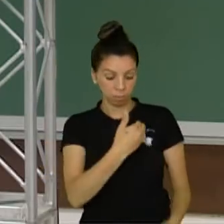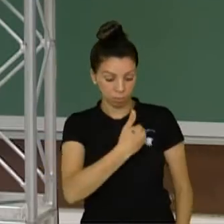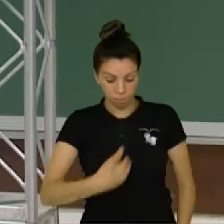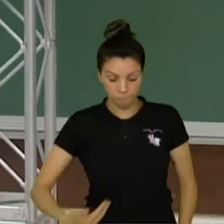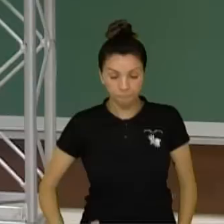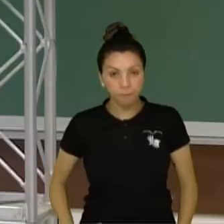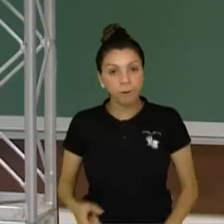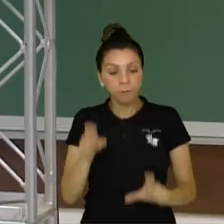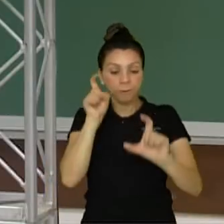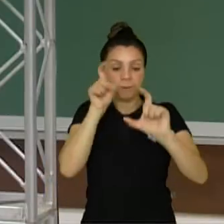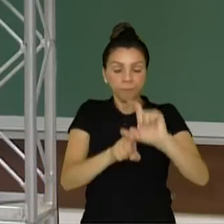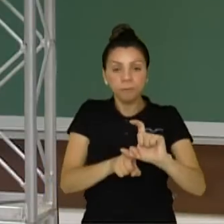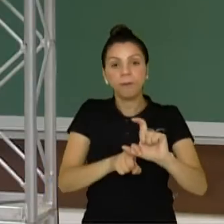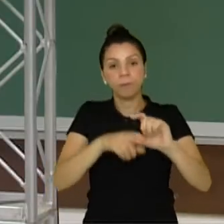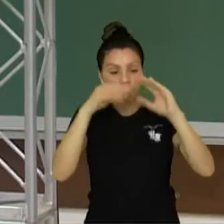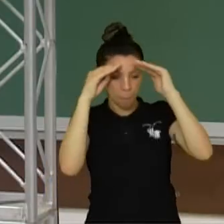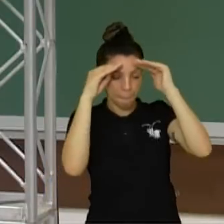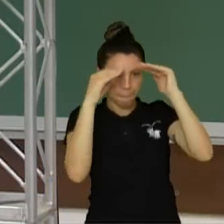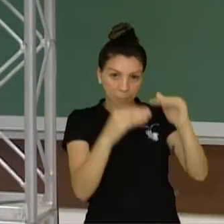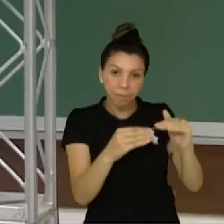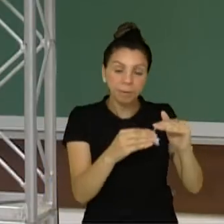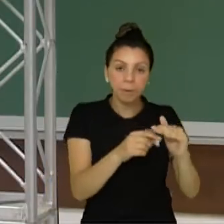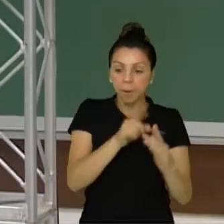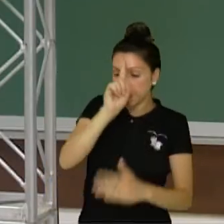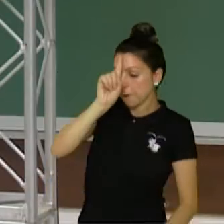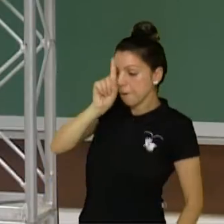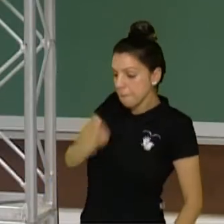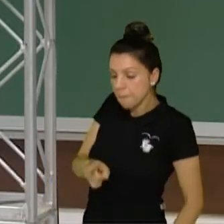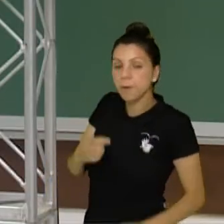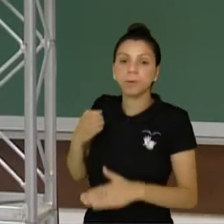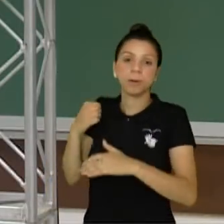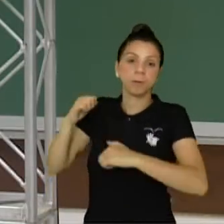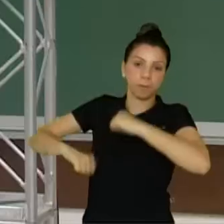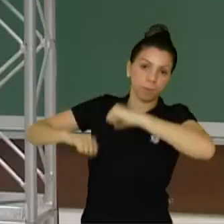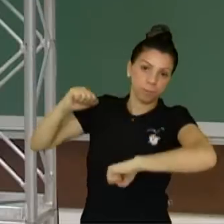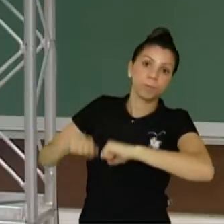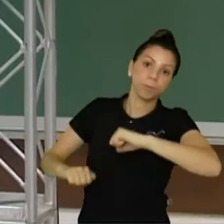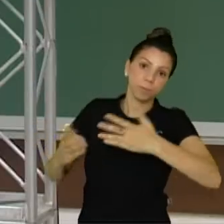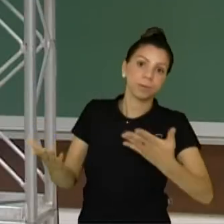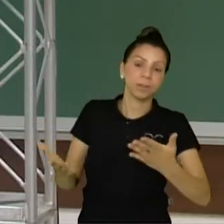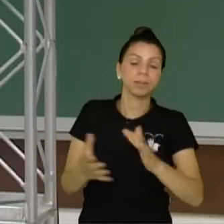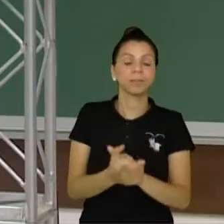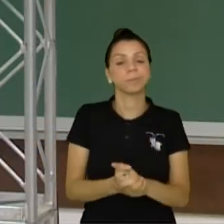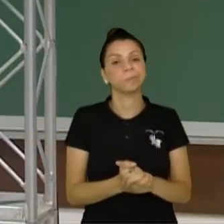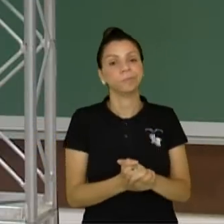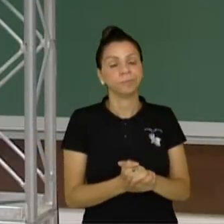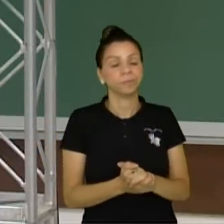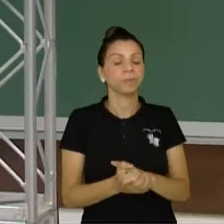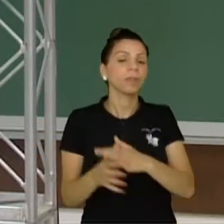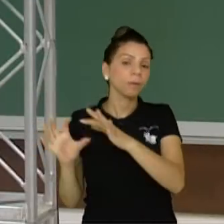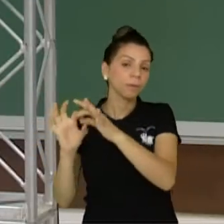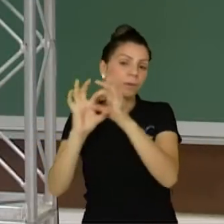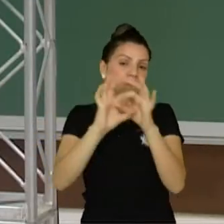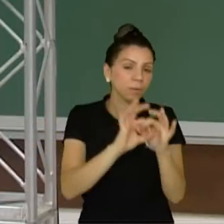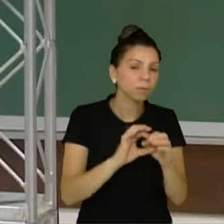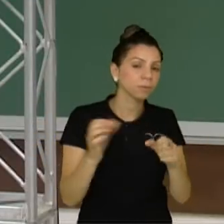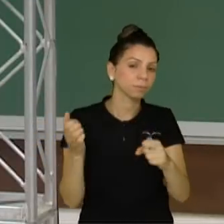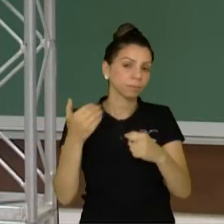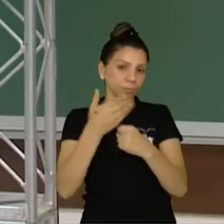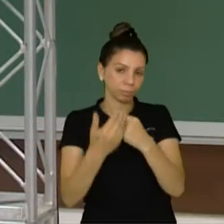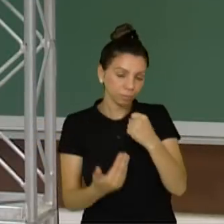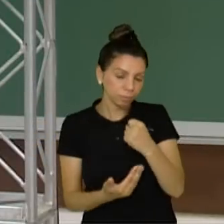submissos ou estavam obedecendo às ordens do setor industrial. E aí, nesse contexto de Estado